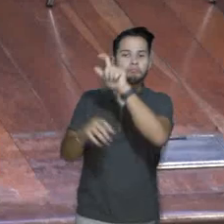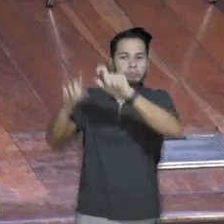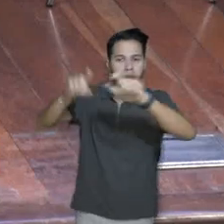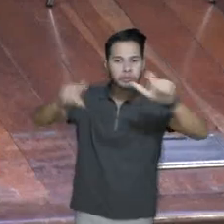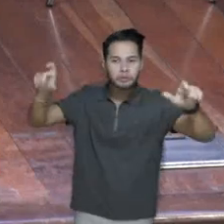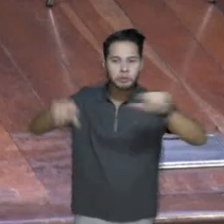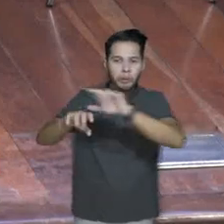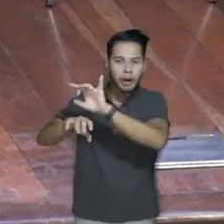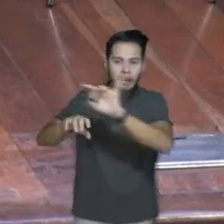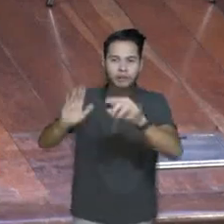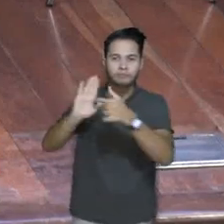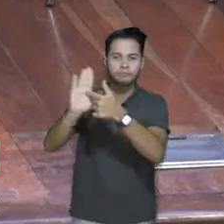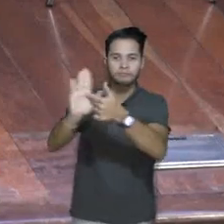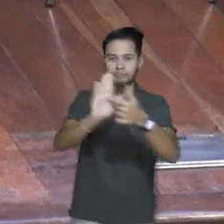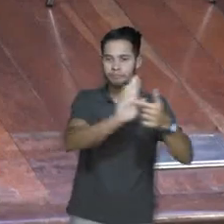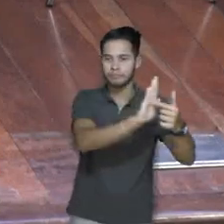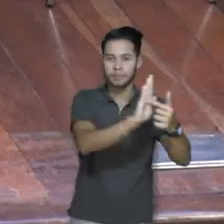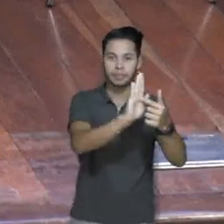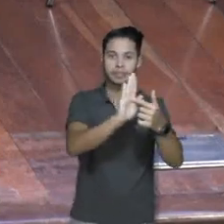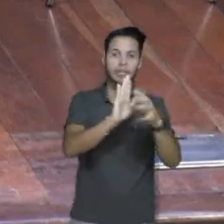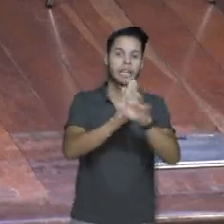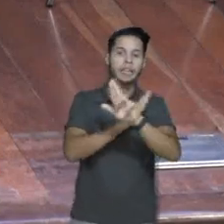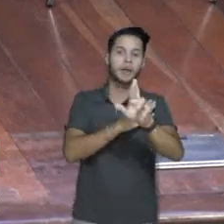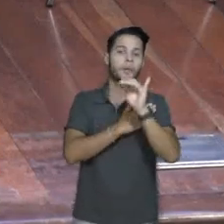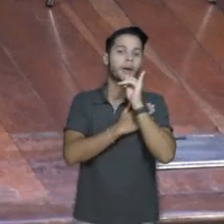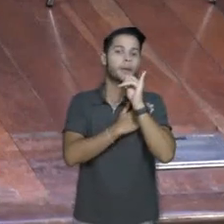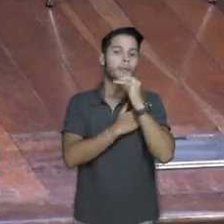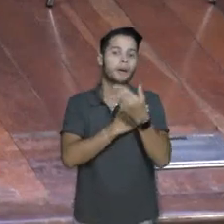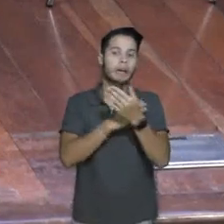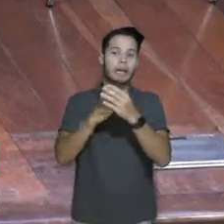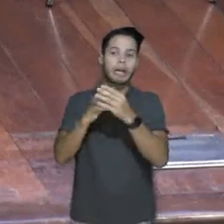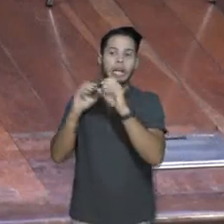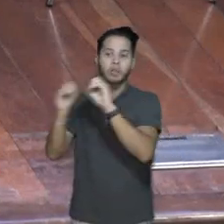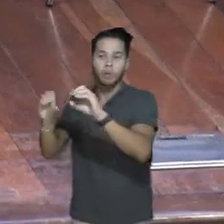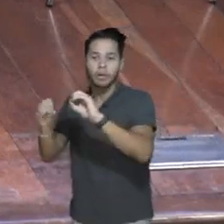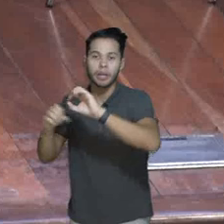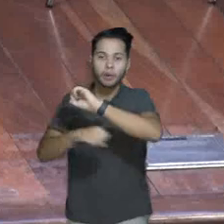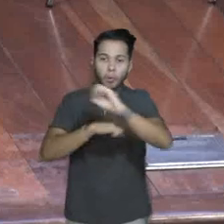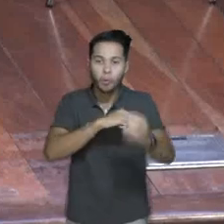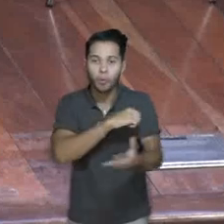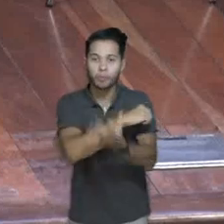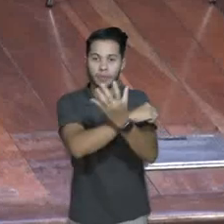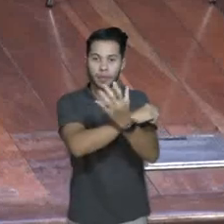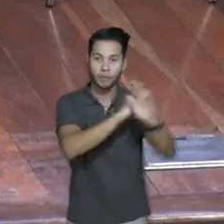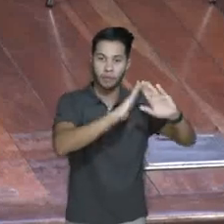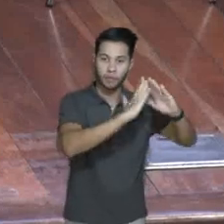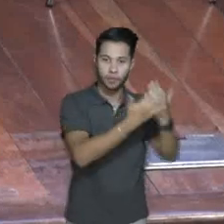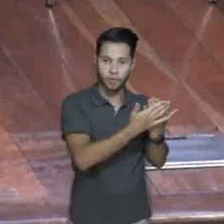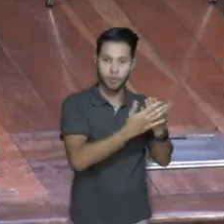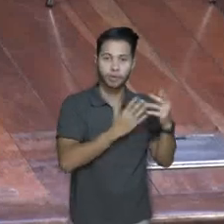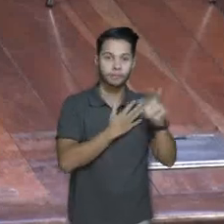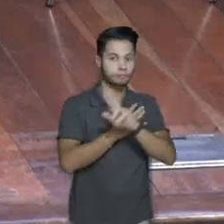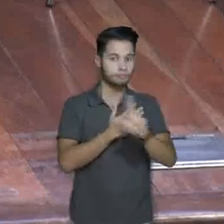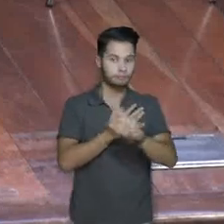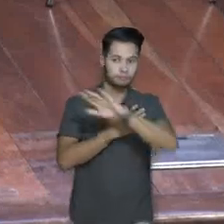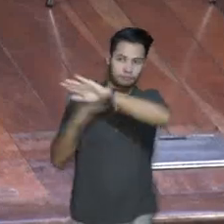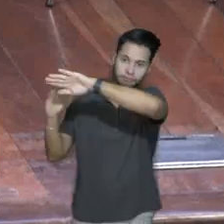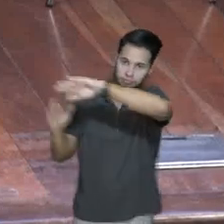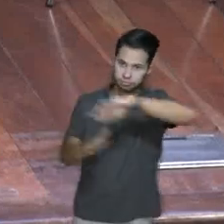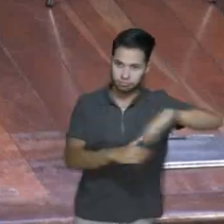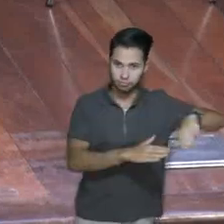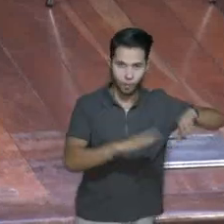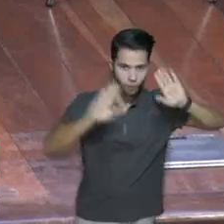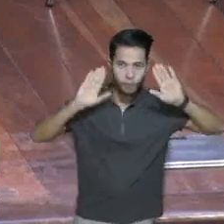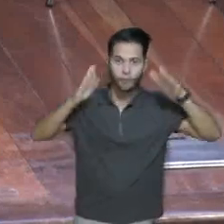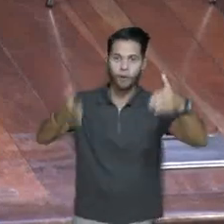projeto ele não pode ser uma coisa estanque educação corrupção escola não é sociedade que respira que vive